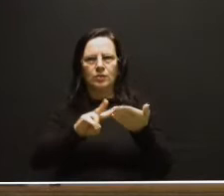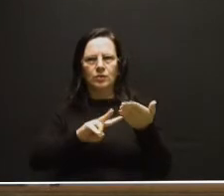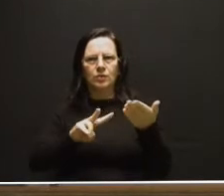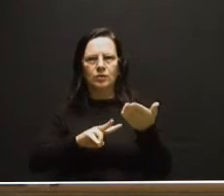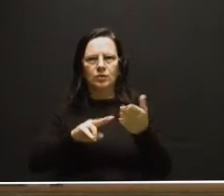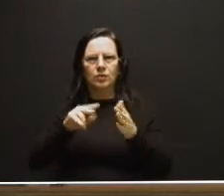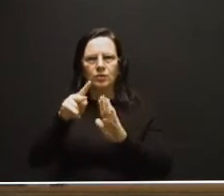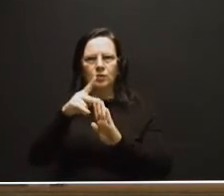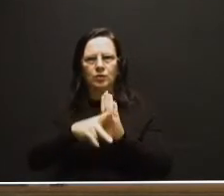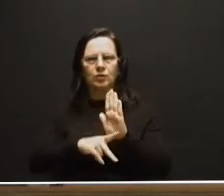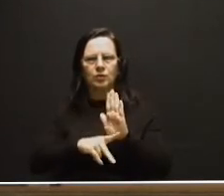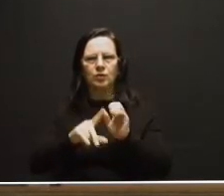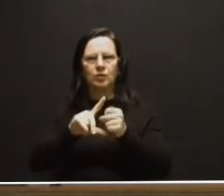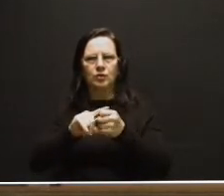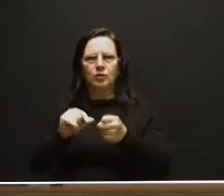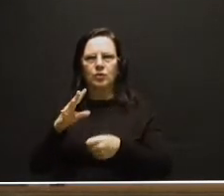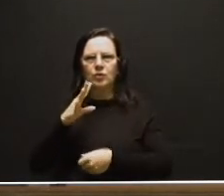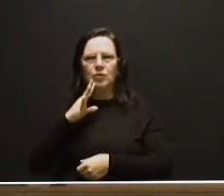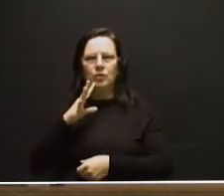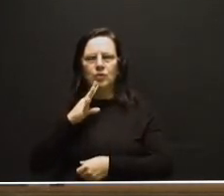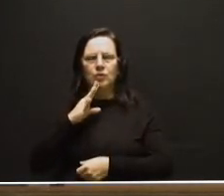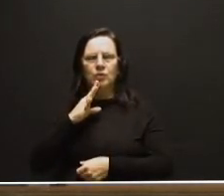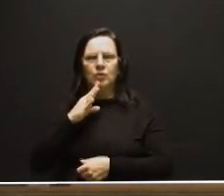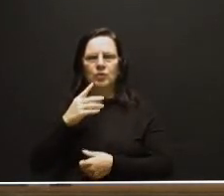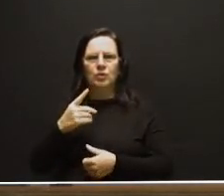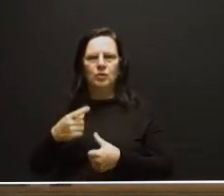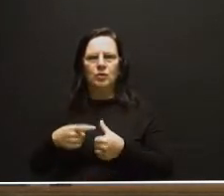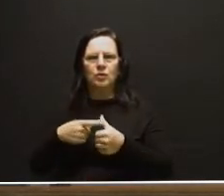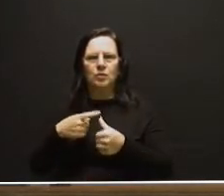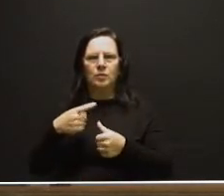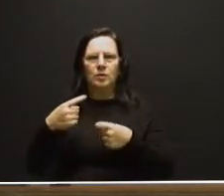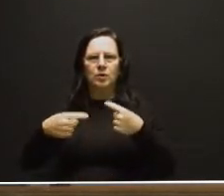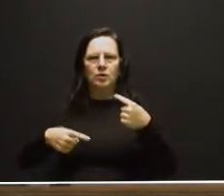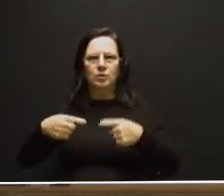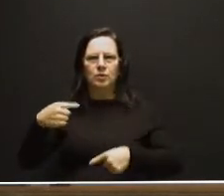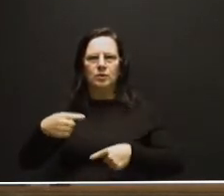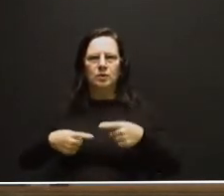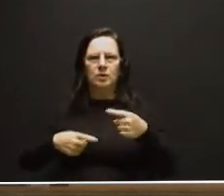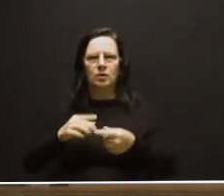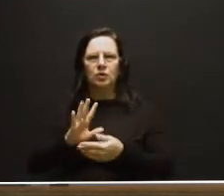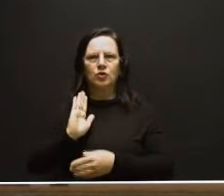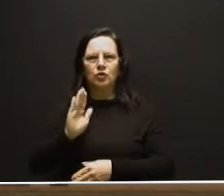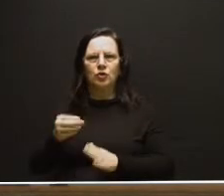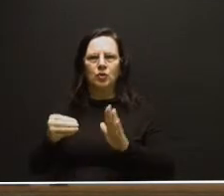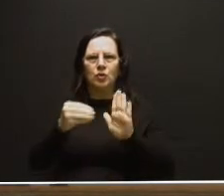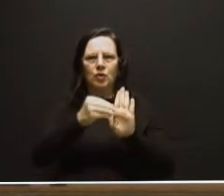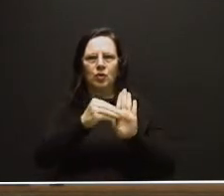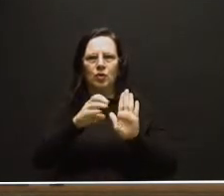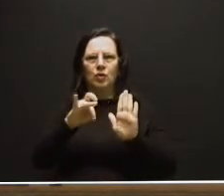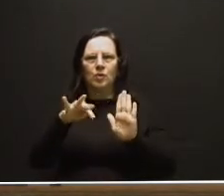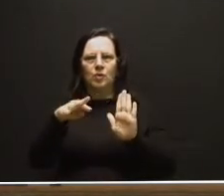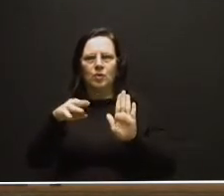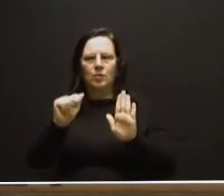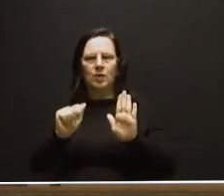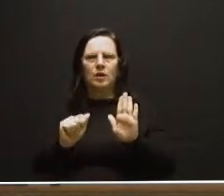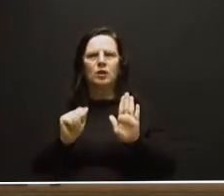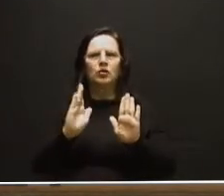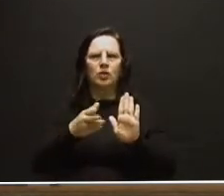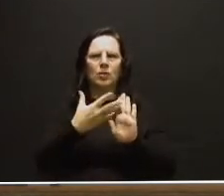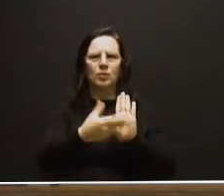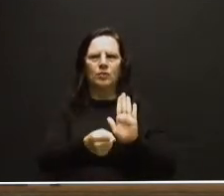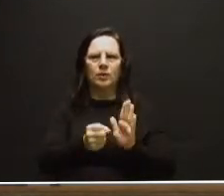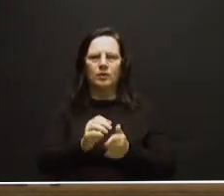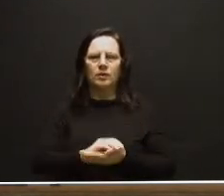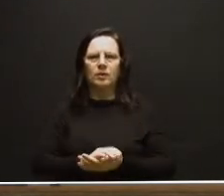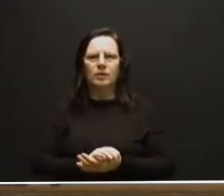do projeto de lei artigo por artigo para apreciação em primeira discussão já incorporada à emenda aprovada